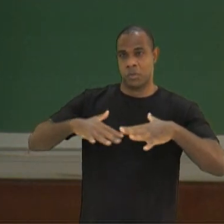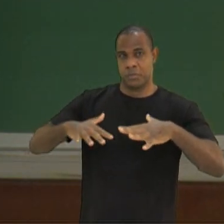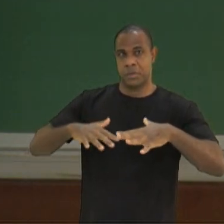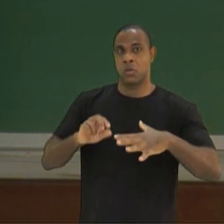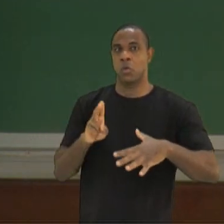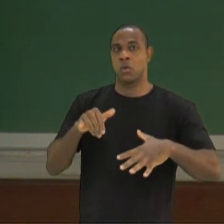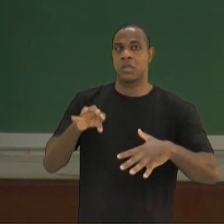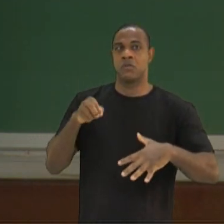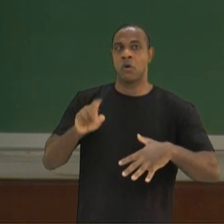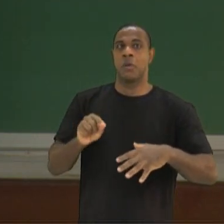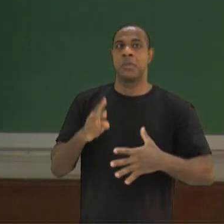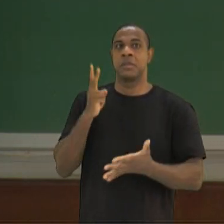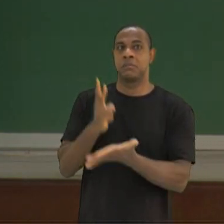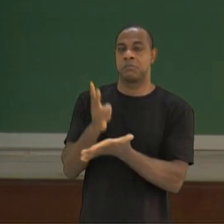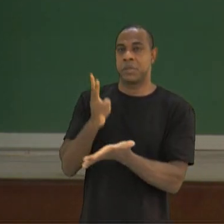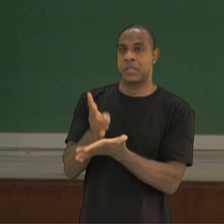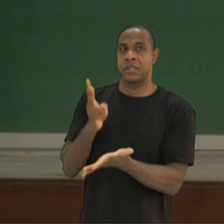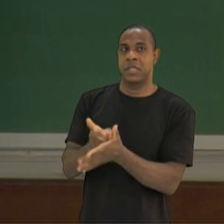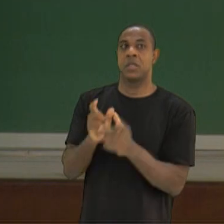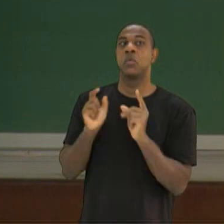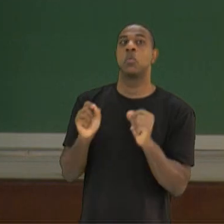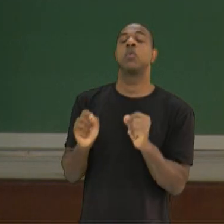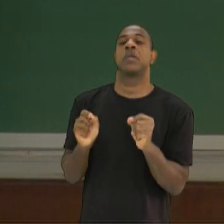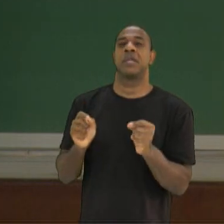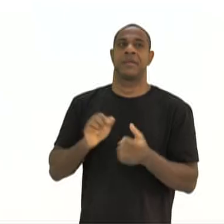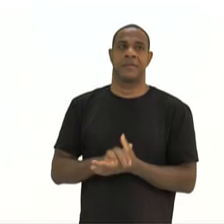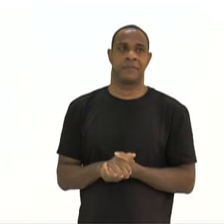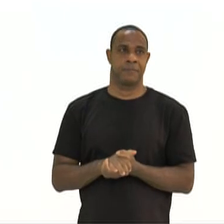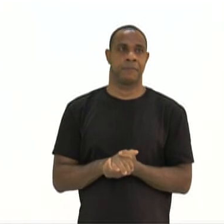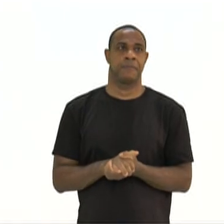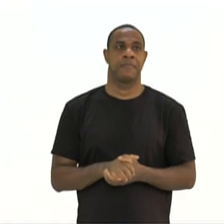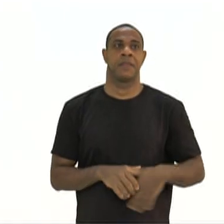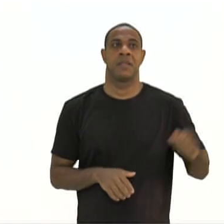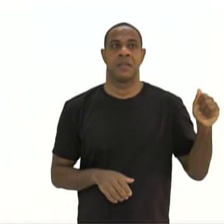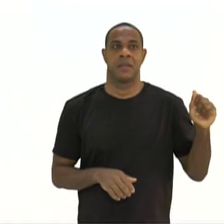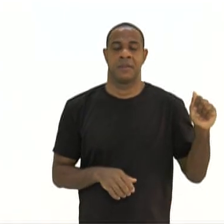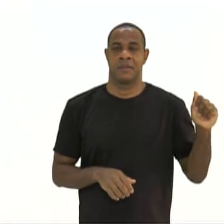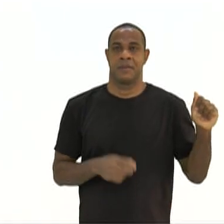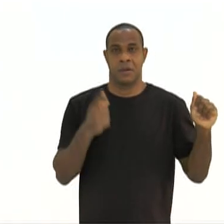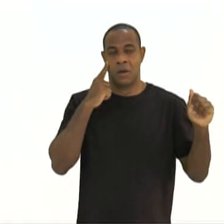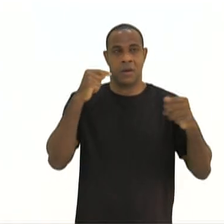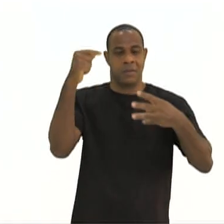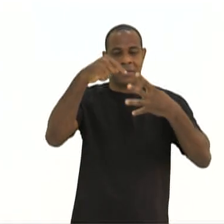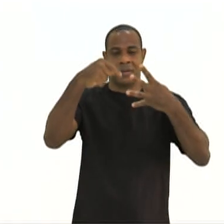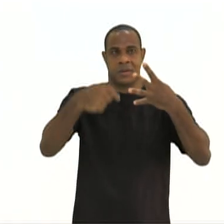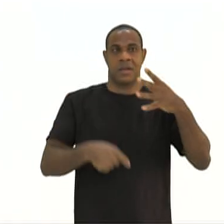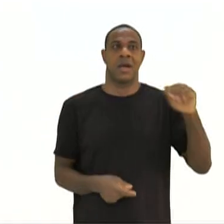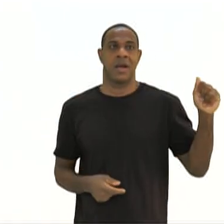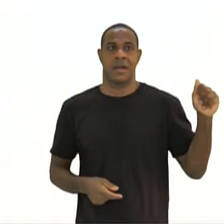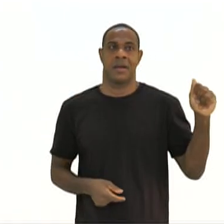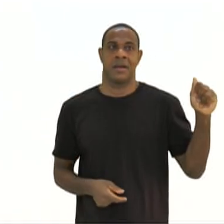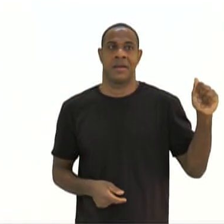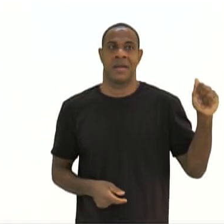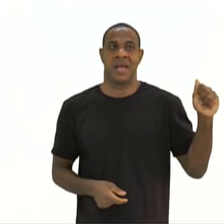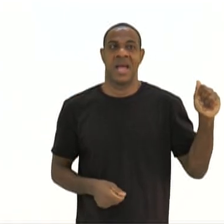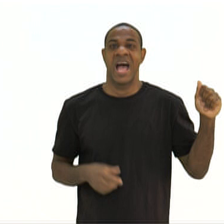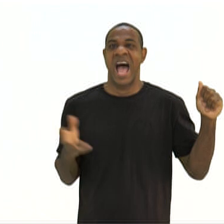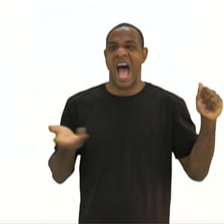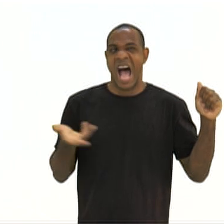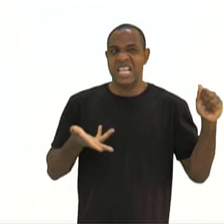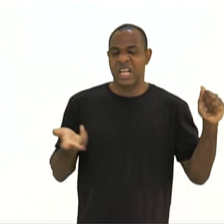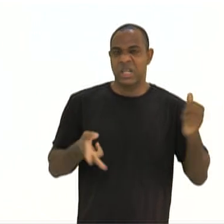uniforme, ele mantém constante. Vamos dar uma olhadinha então no quê? Nas opções aqui, na opção A, a